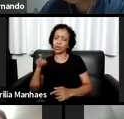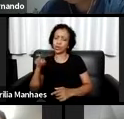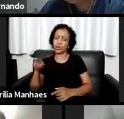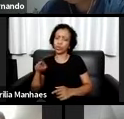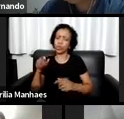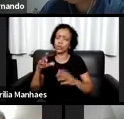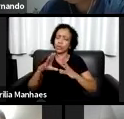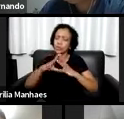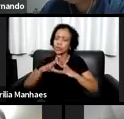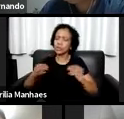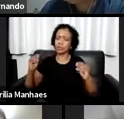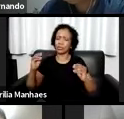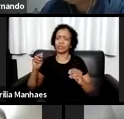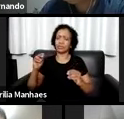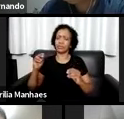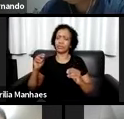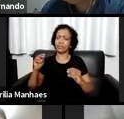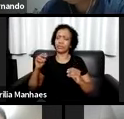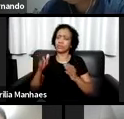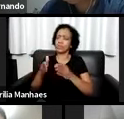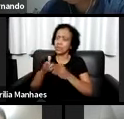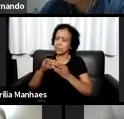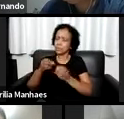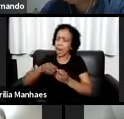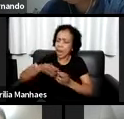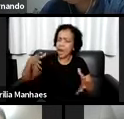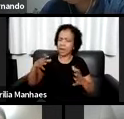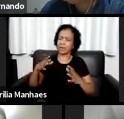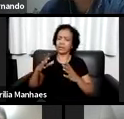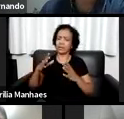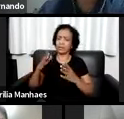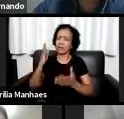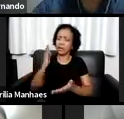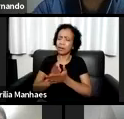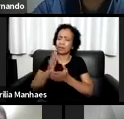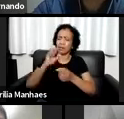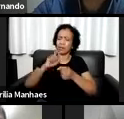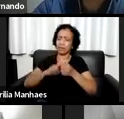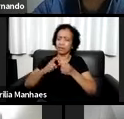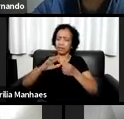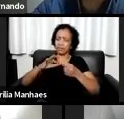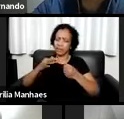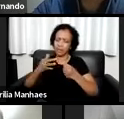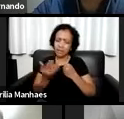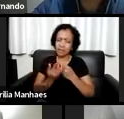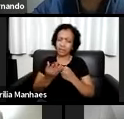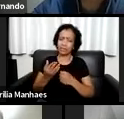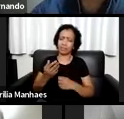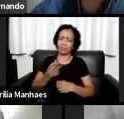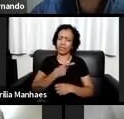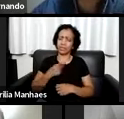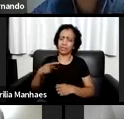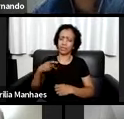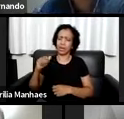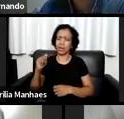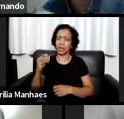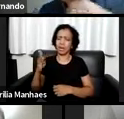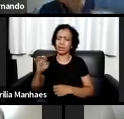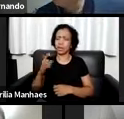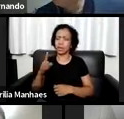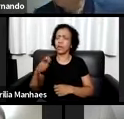Senhor. Suplicamos um milagre dos céus. É a nossa oração e confissão e certeza de que o Senhor tem